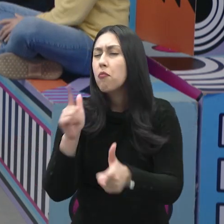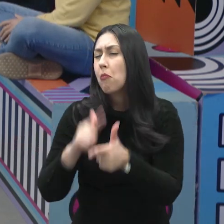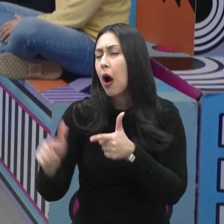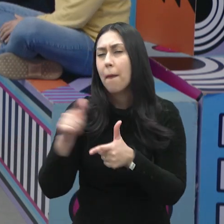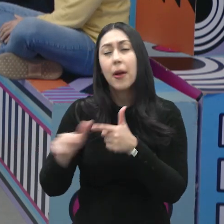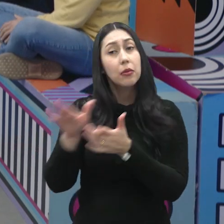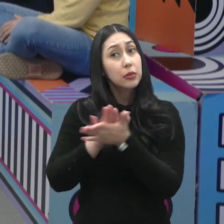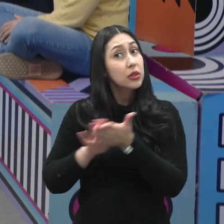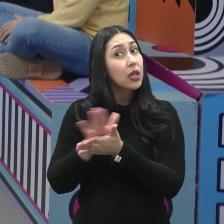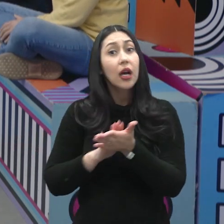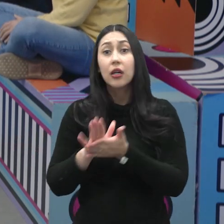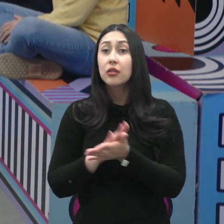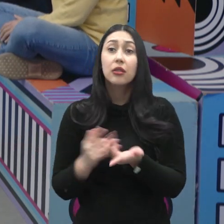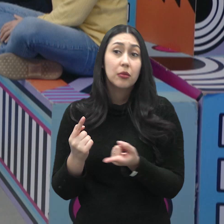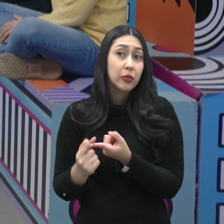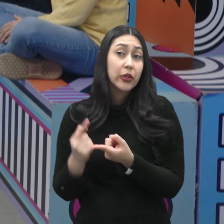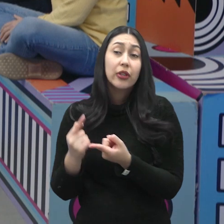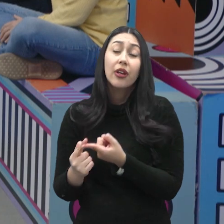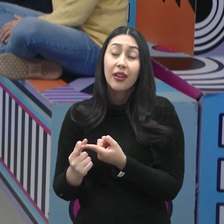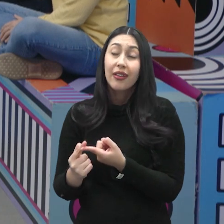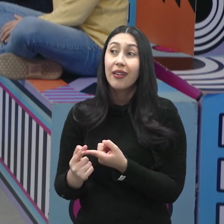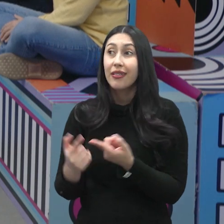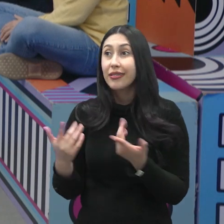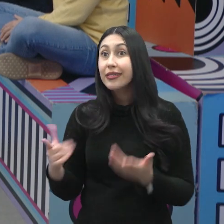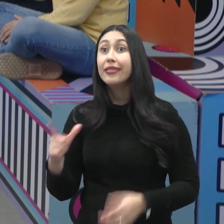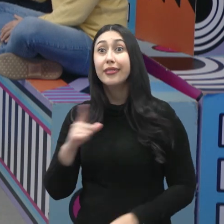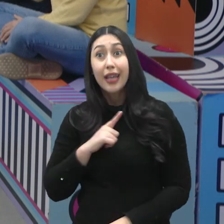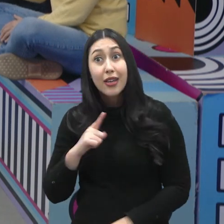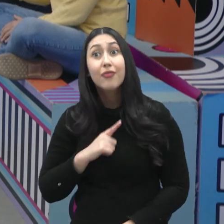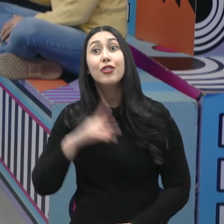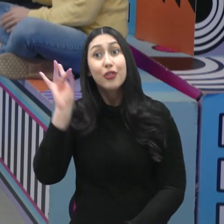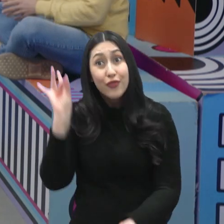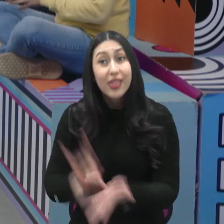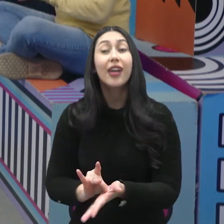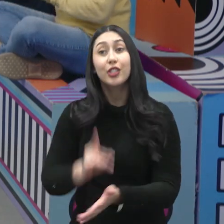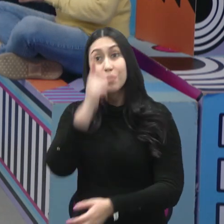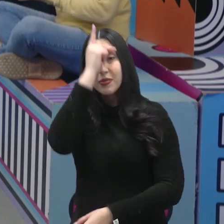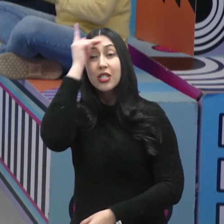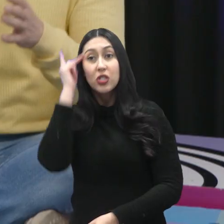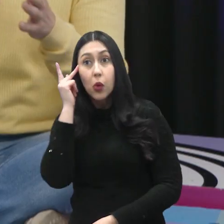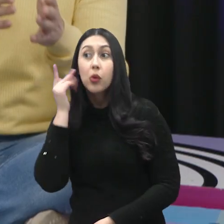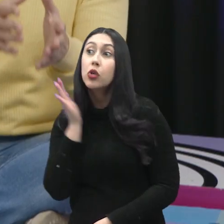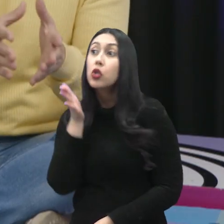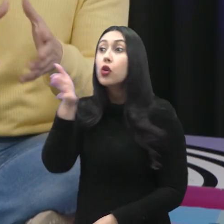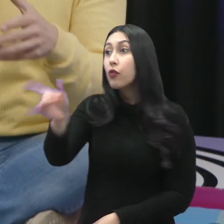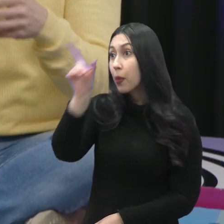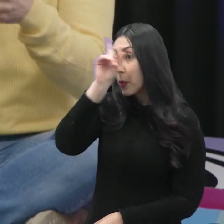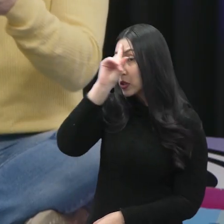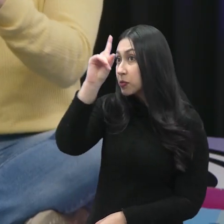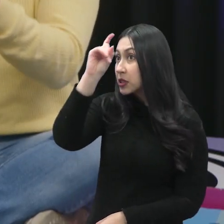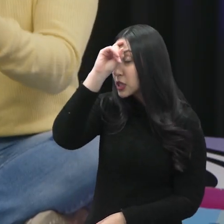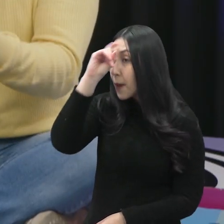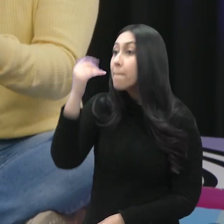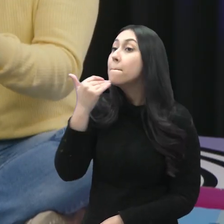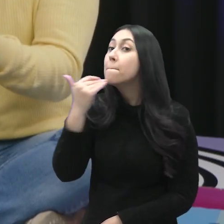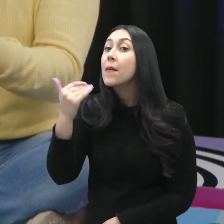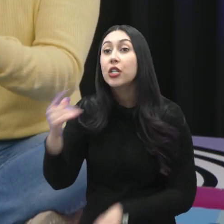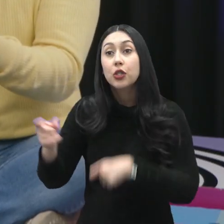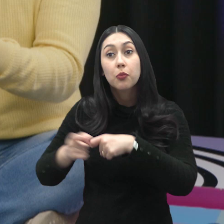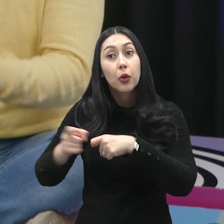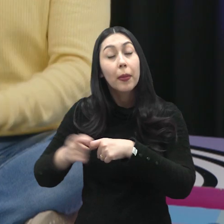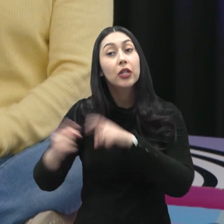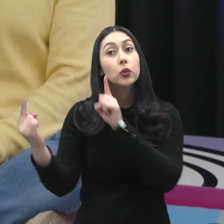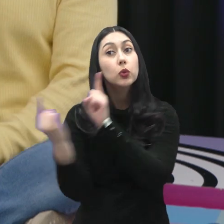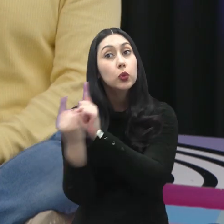brincadeira. Porque essas histórias de fato foram confirmadas. Houve sim, de fato, casos de pessoas que foram a hospitais, que foram exigir